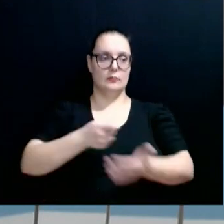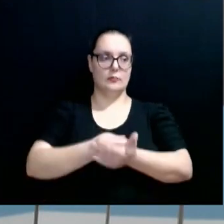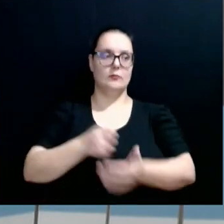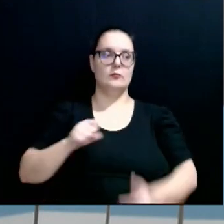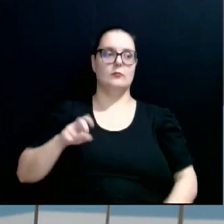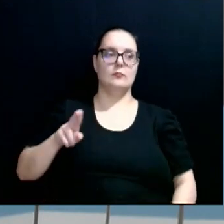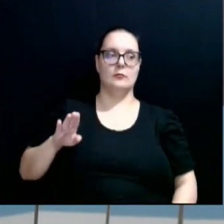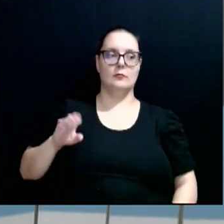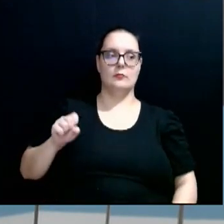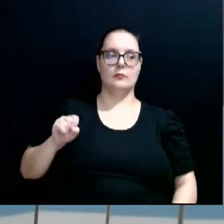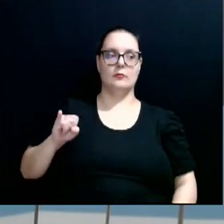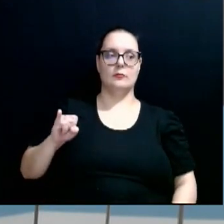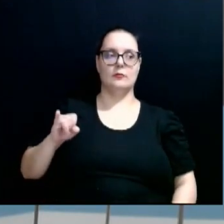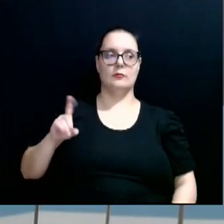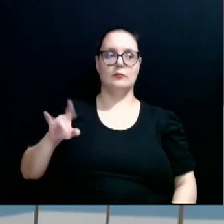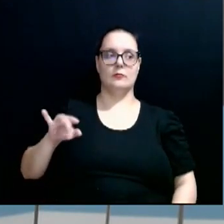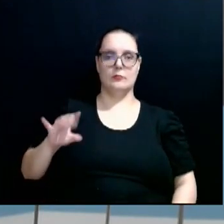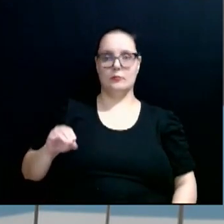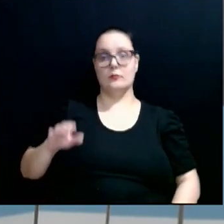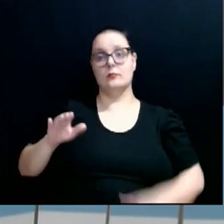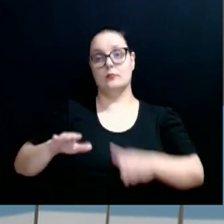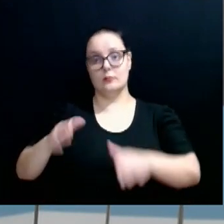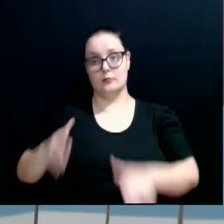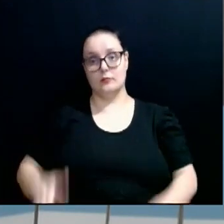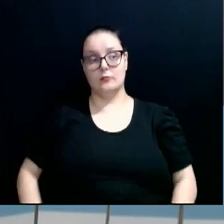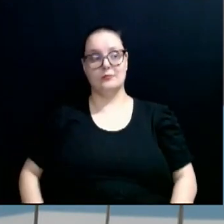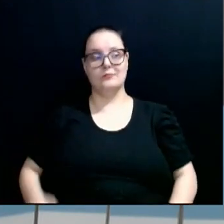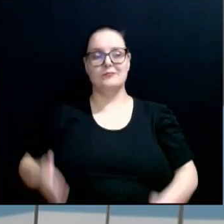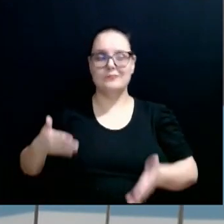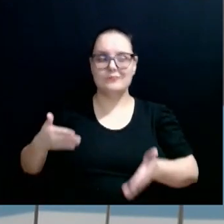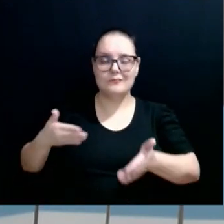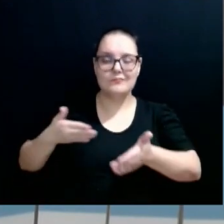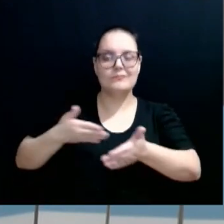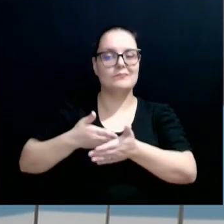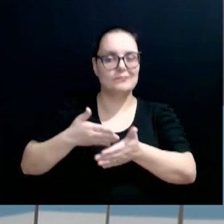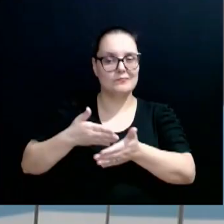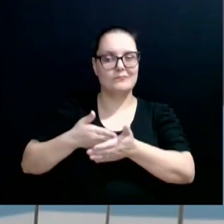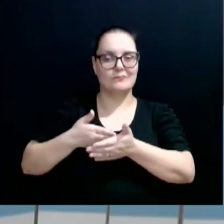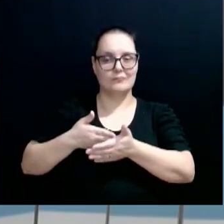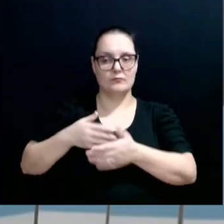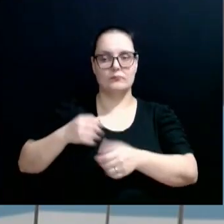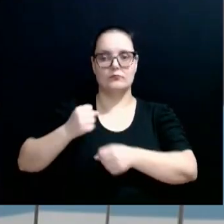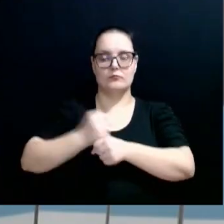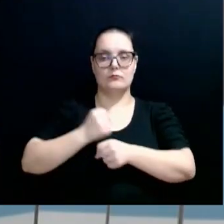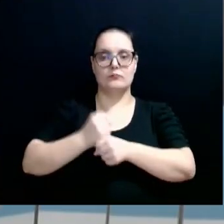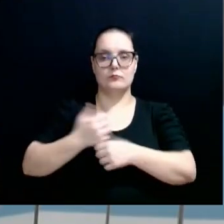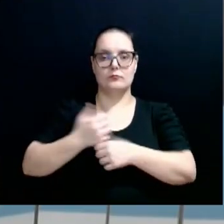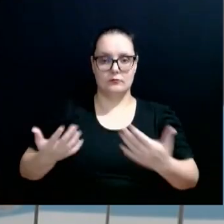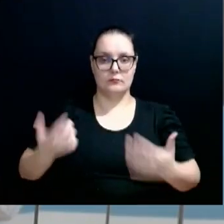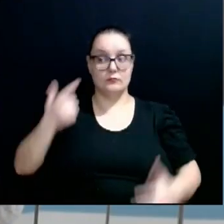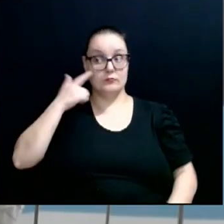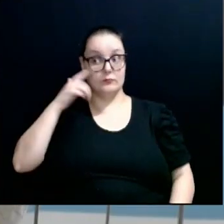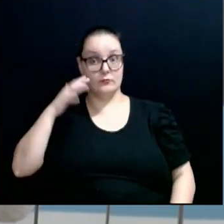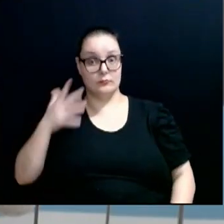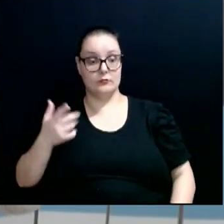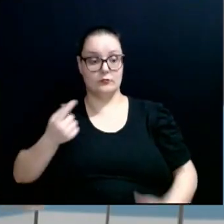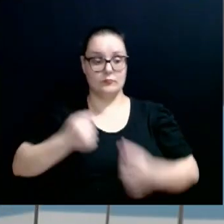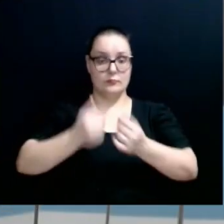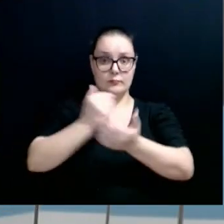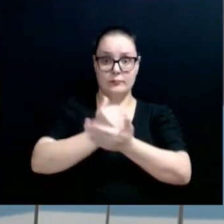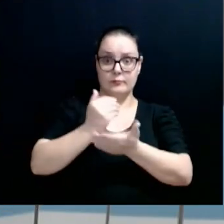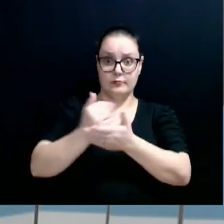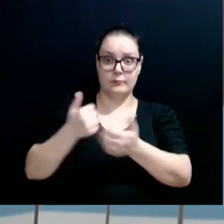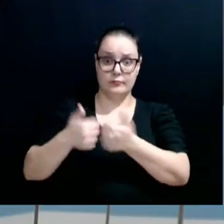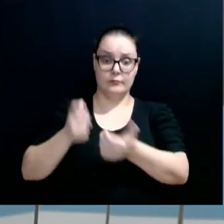E muitas vezes ele está no limite ali, né, anual. Então você imagina financiar carro e ter que pagar parcela, né?